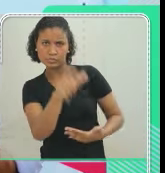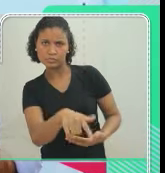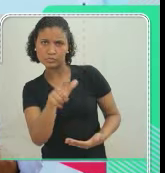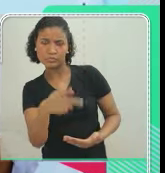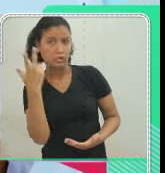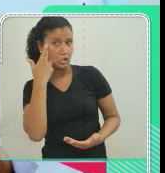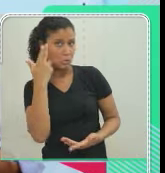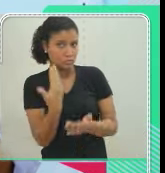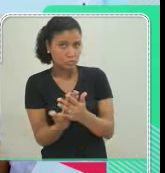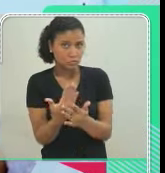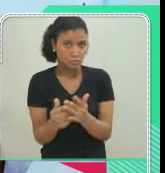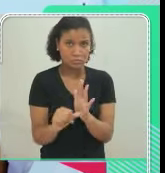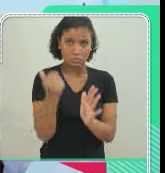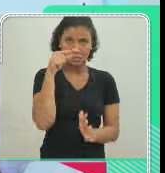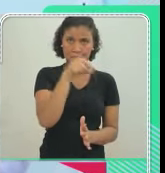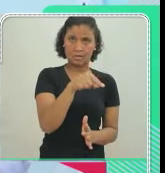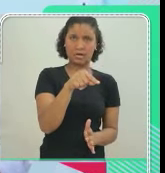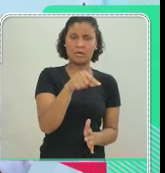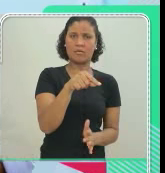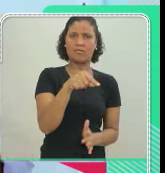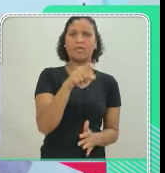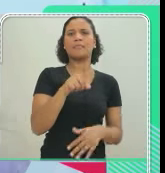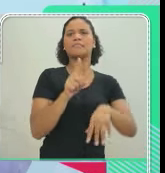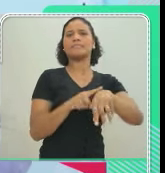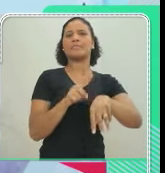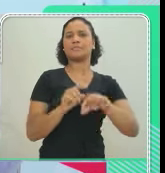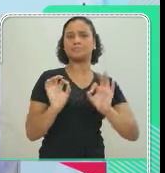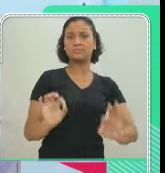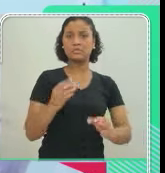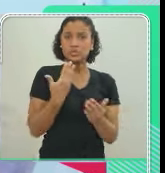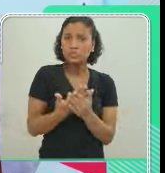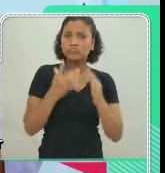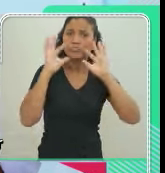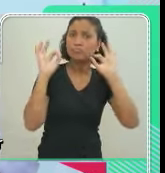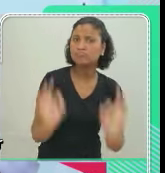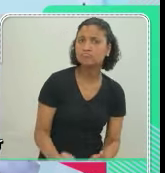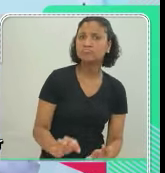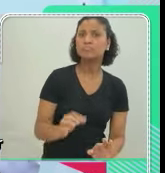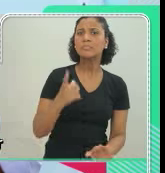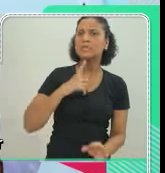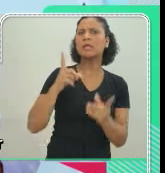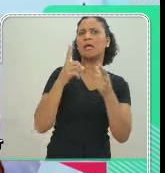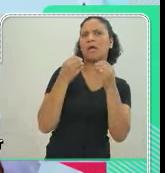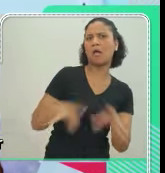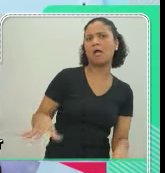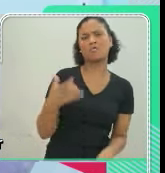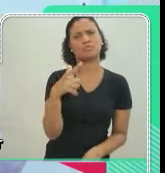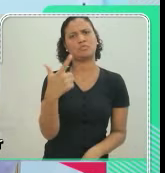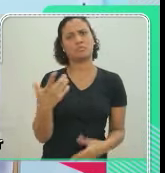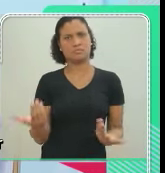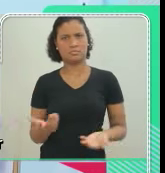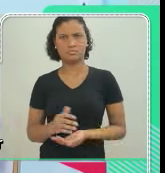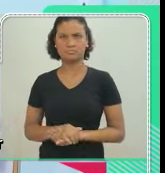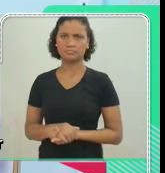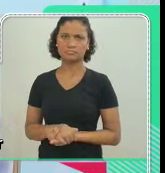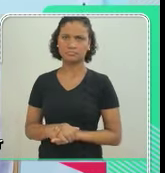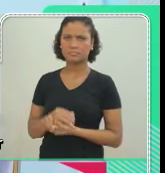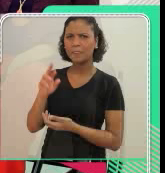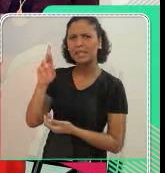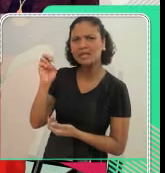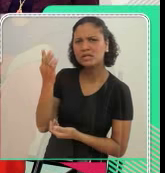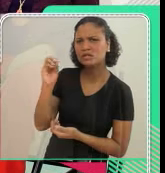dizer, quer dizer, como vai ser a evolução dos pacientes. Normalmente os estudos são, no primeiro momento, de segurança. São estudos para